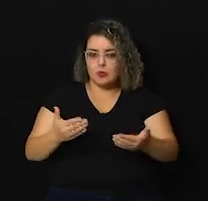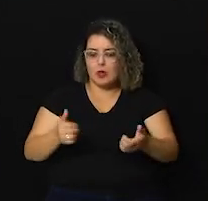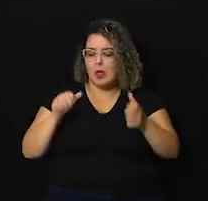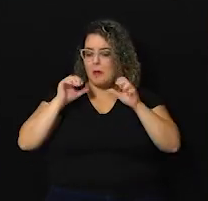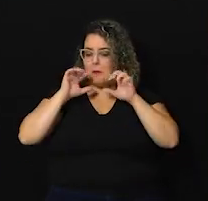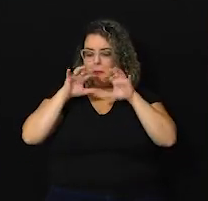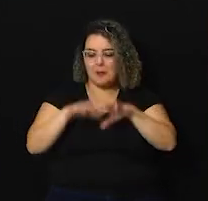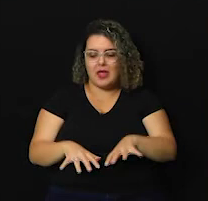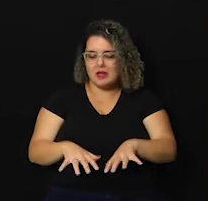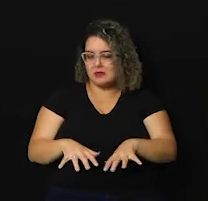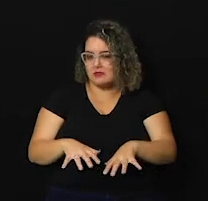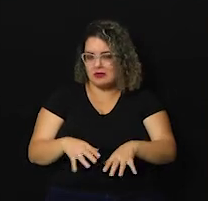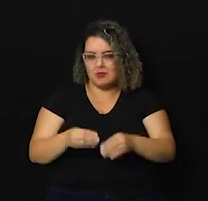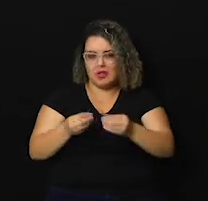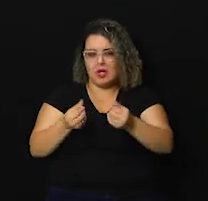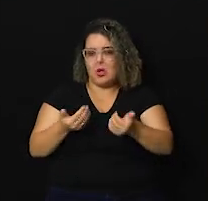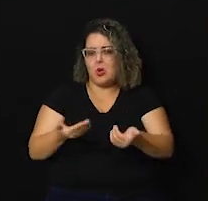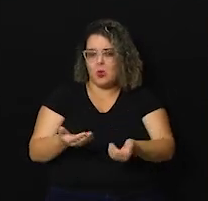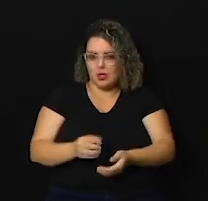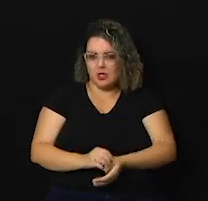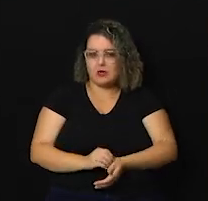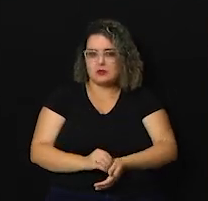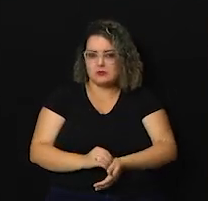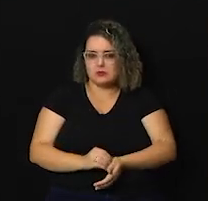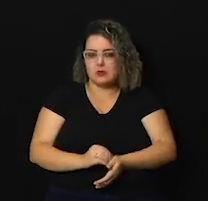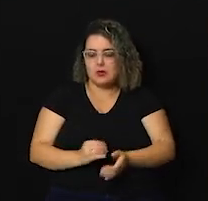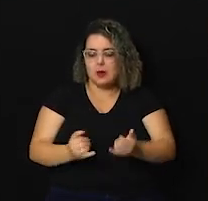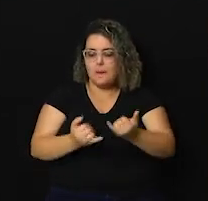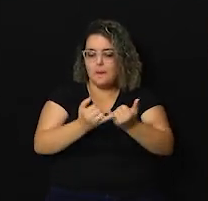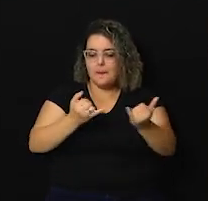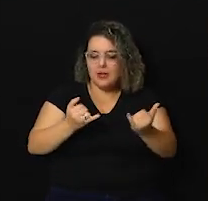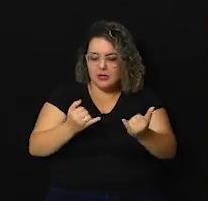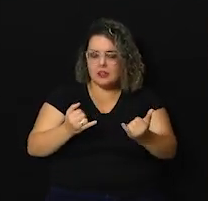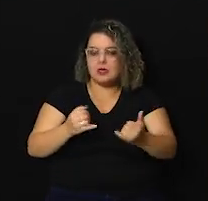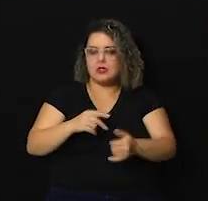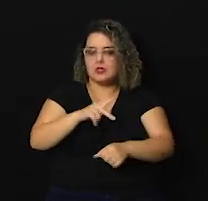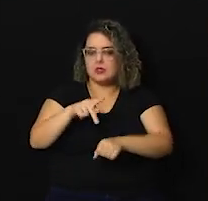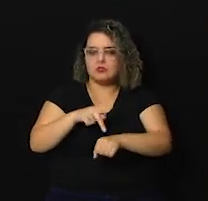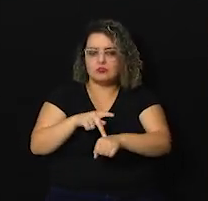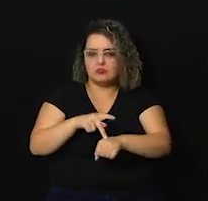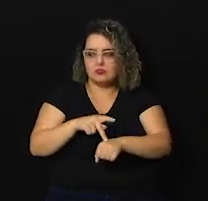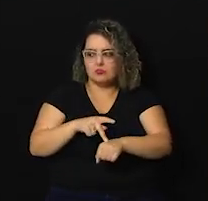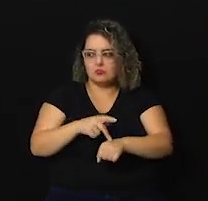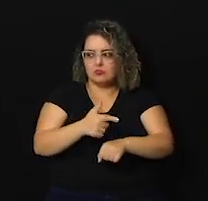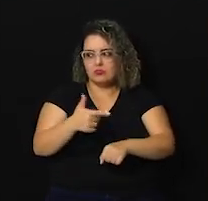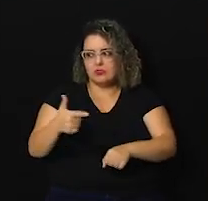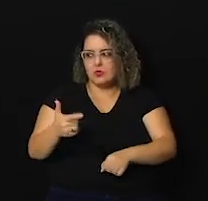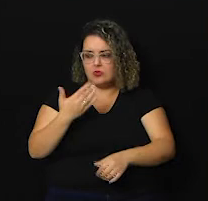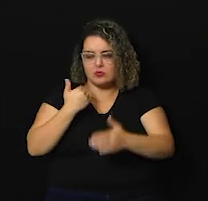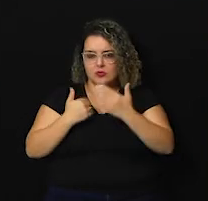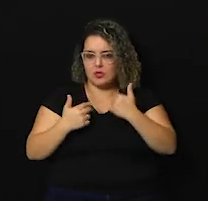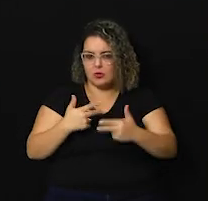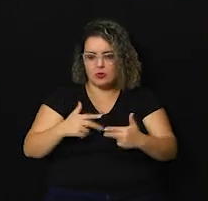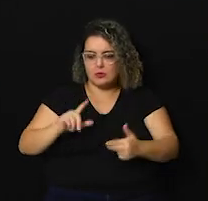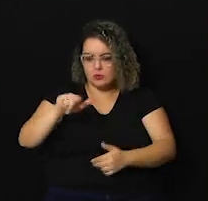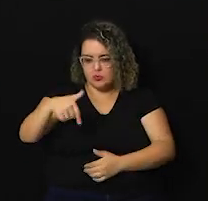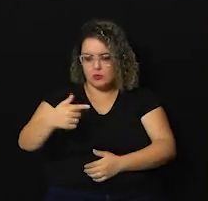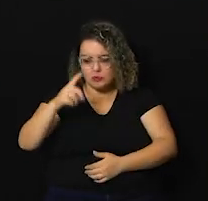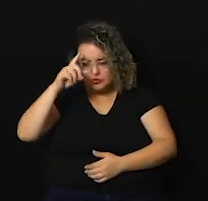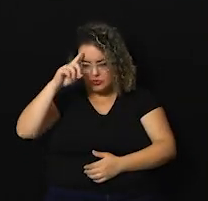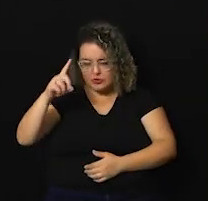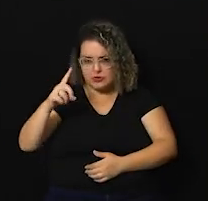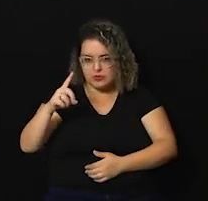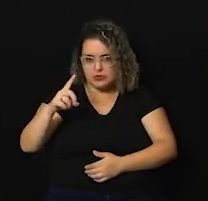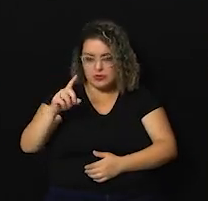de péssima qualidade. E eu poderia dizer que metade da população hoje não tem comida para comer garantida no dia seguinte, e a